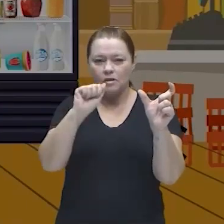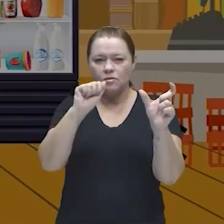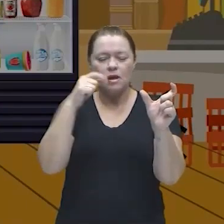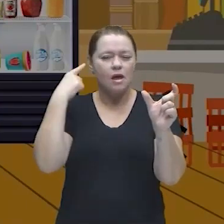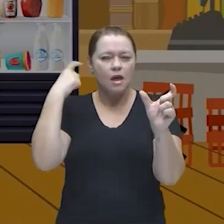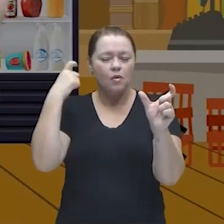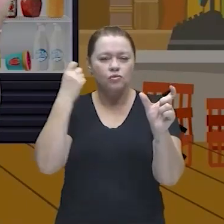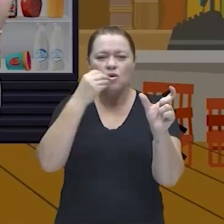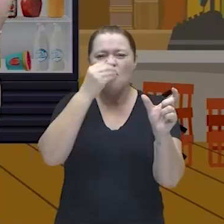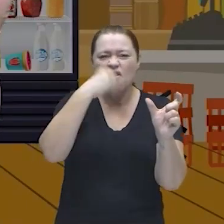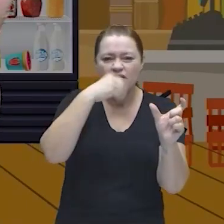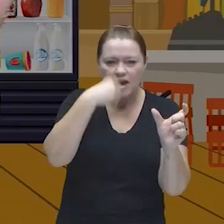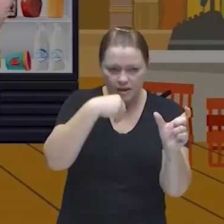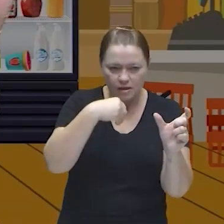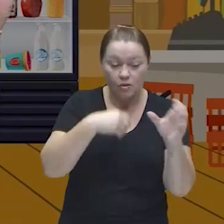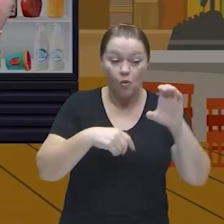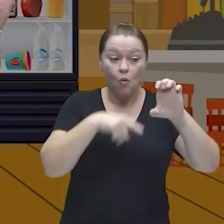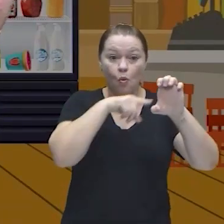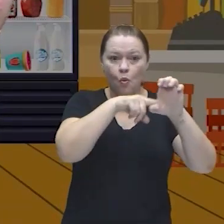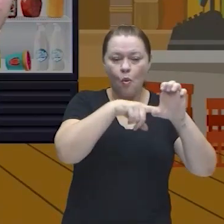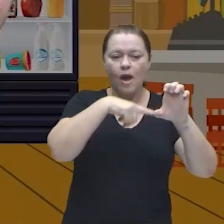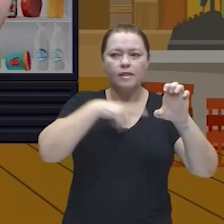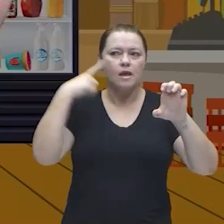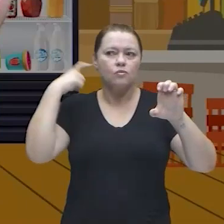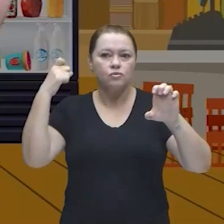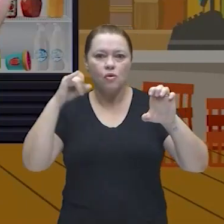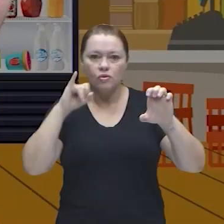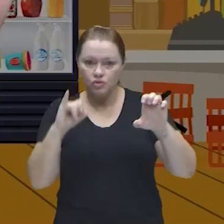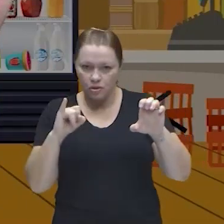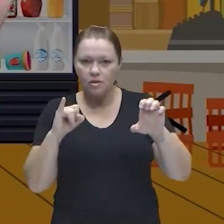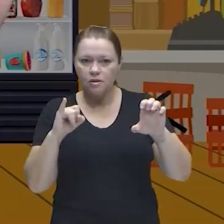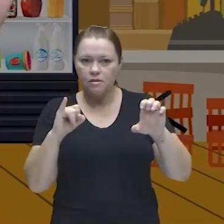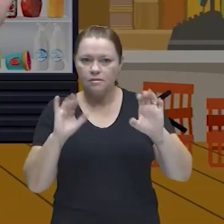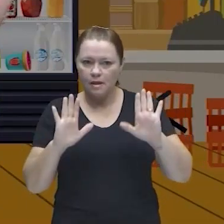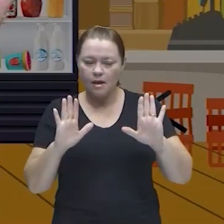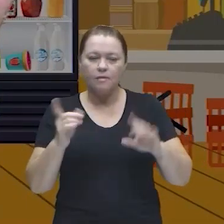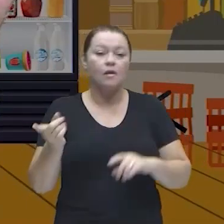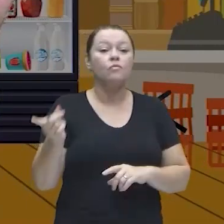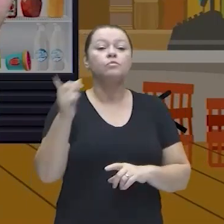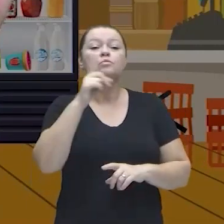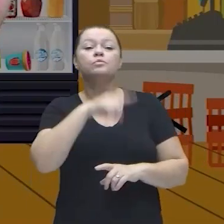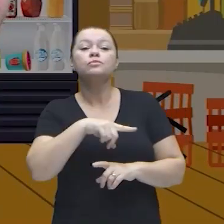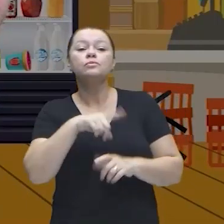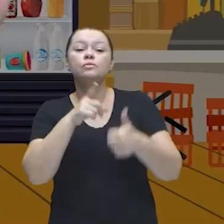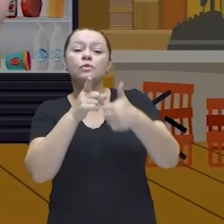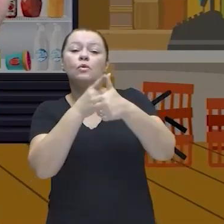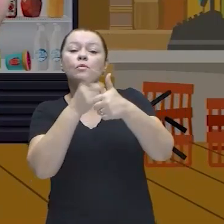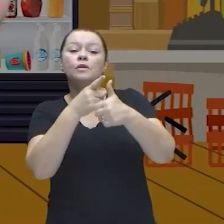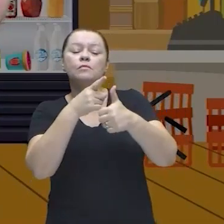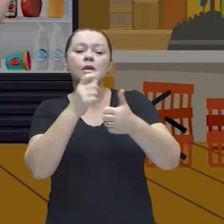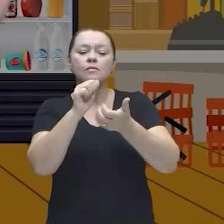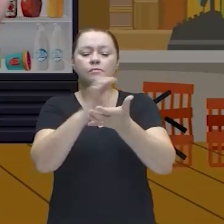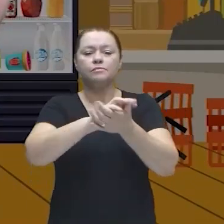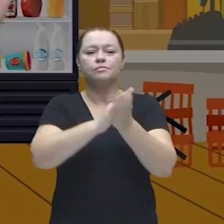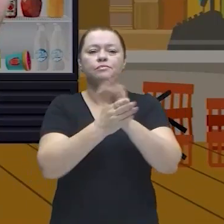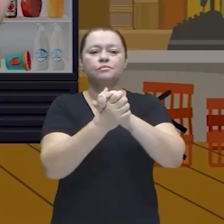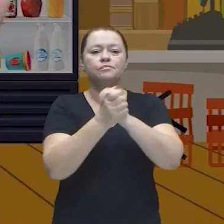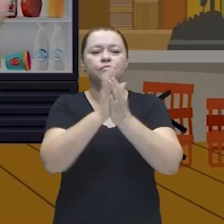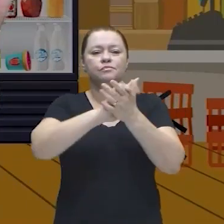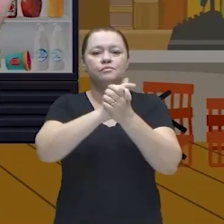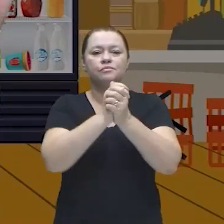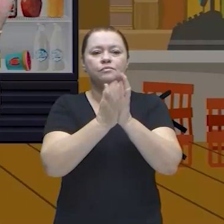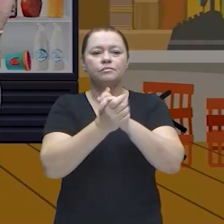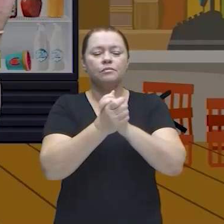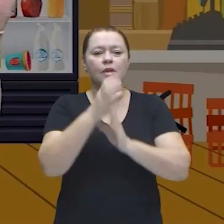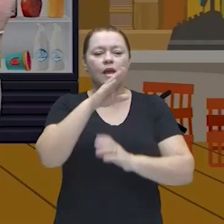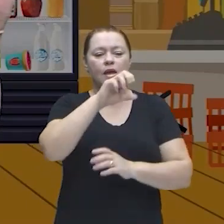som de I. Vamos lá no produtos de higiene primeiro, lá do outro lado. Nós temos aqui sabonete, é